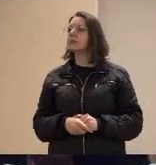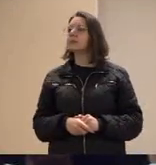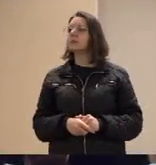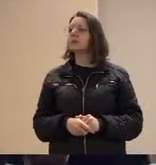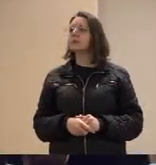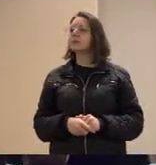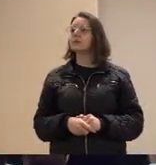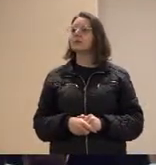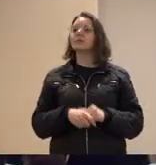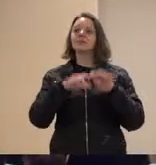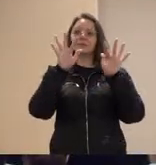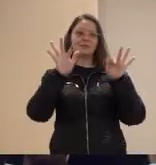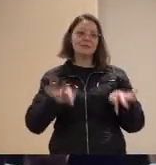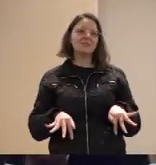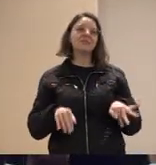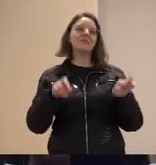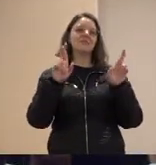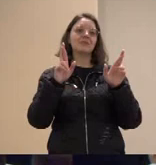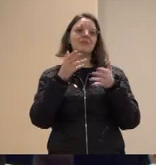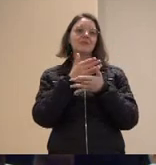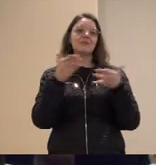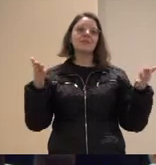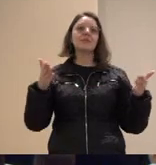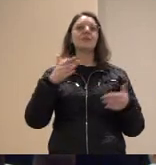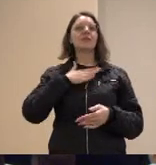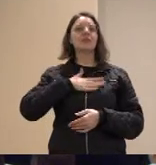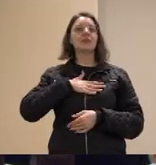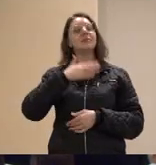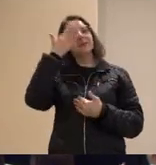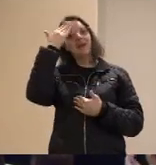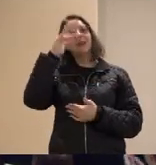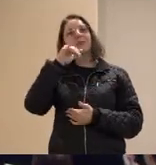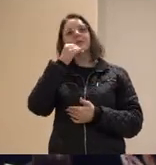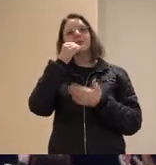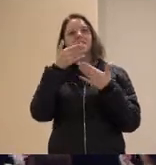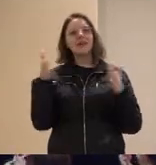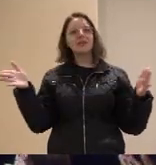É isso, gente. Espero que vocês tenham gostado e obrigada pela oportunidade.